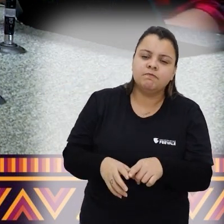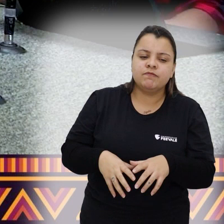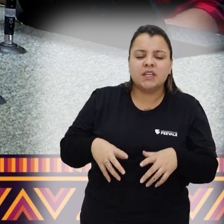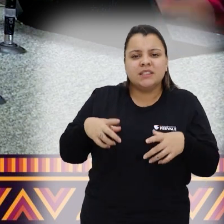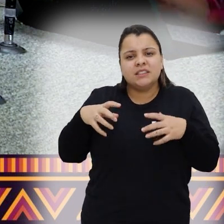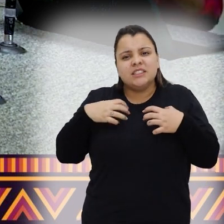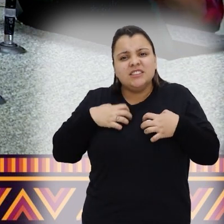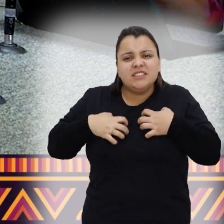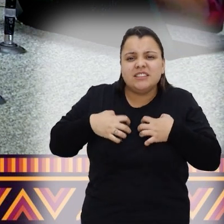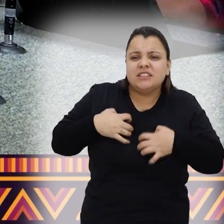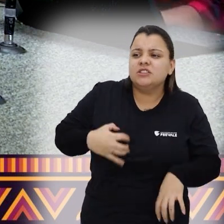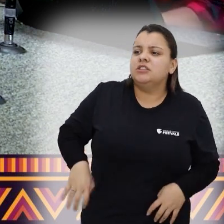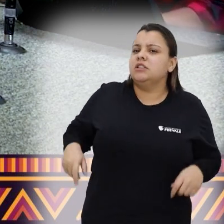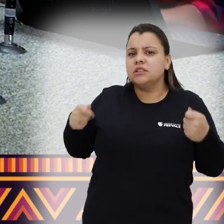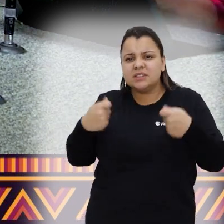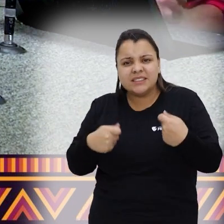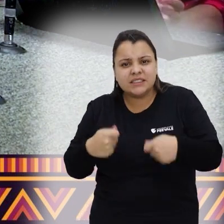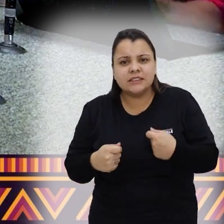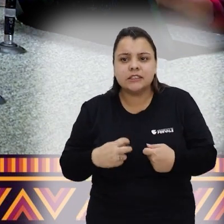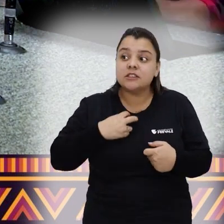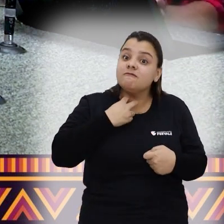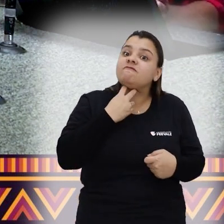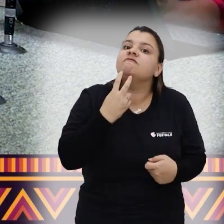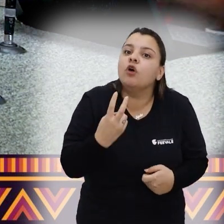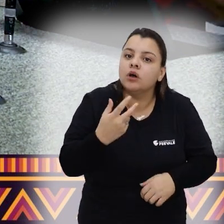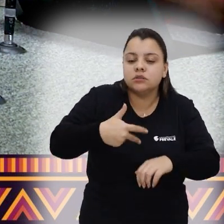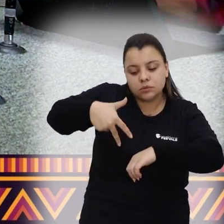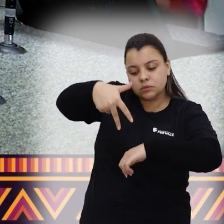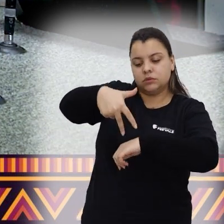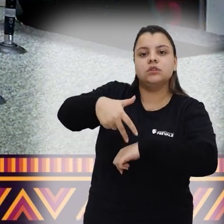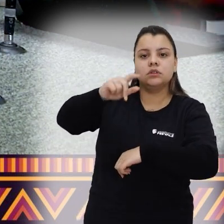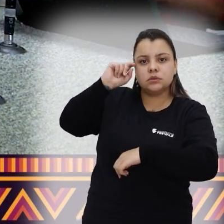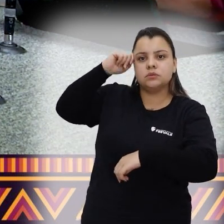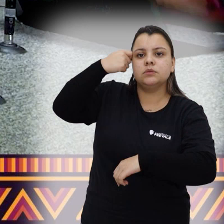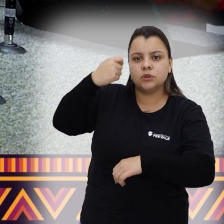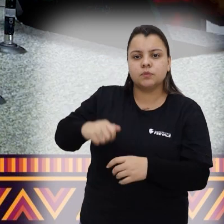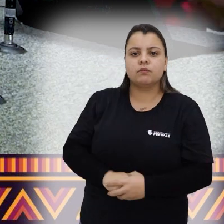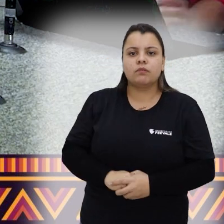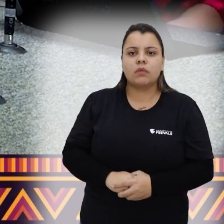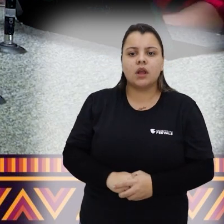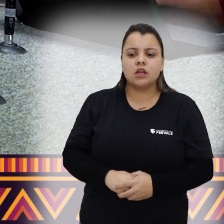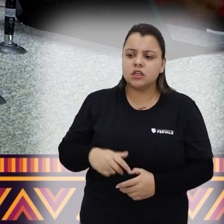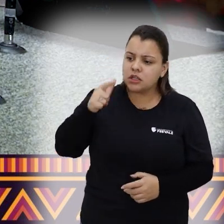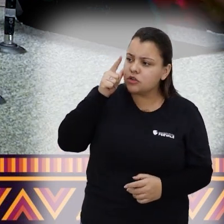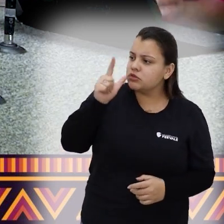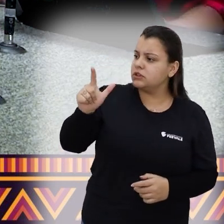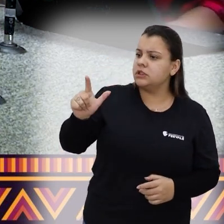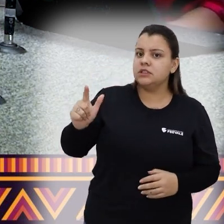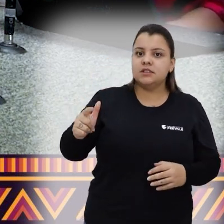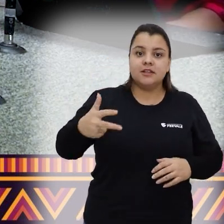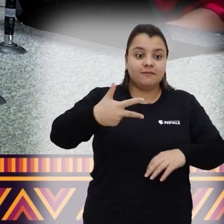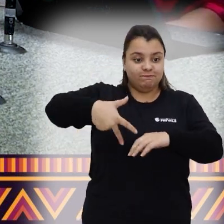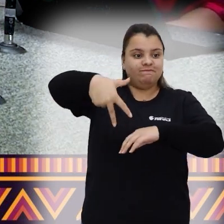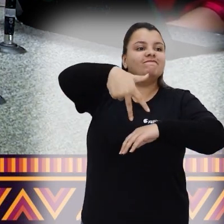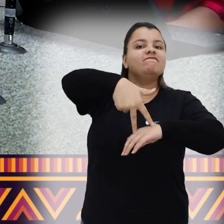de dar voz às pessoas negras que, de alguma forma, conseguiam se sobressair em áreas diferentes, como